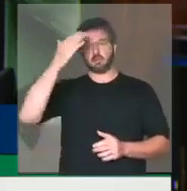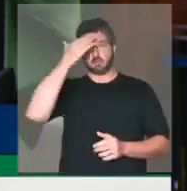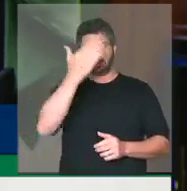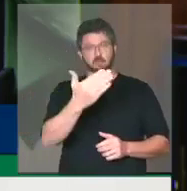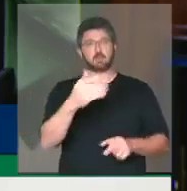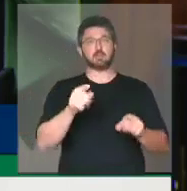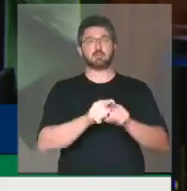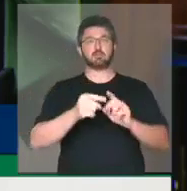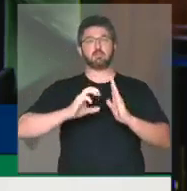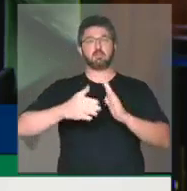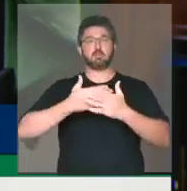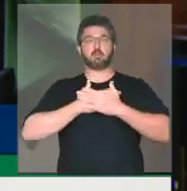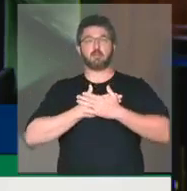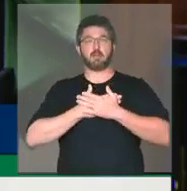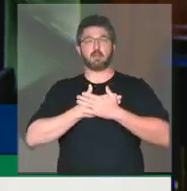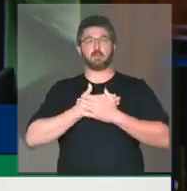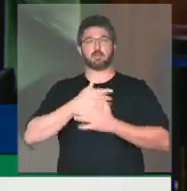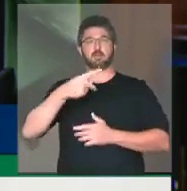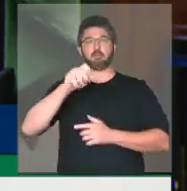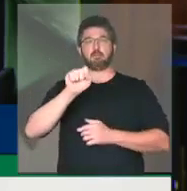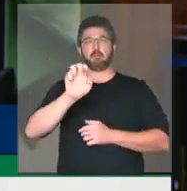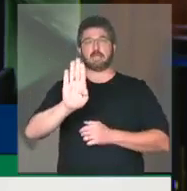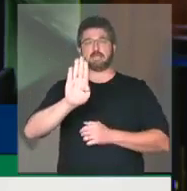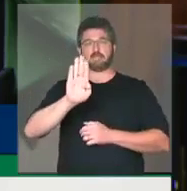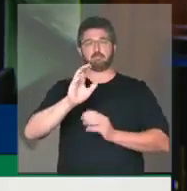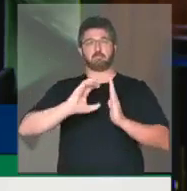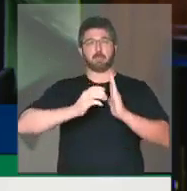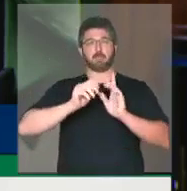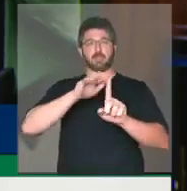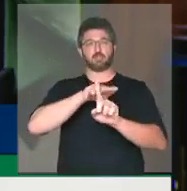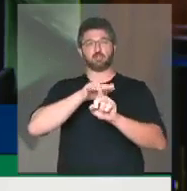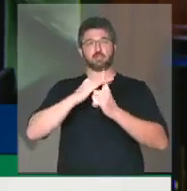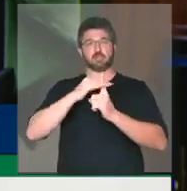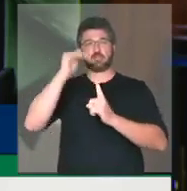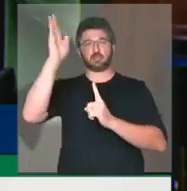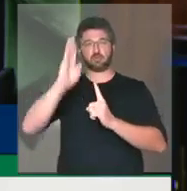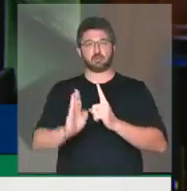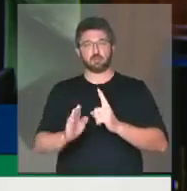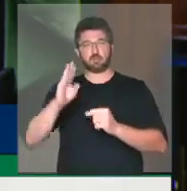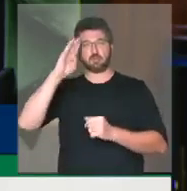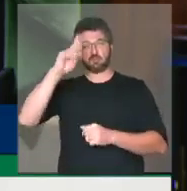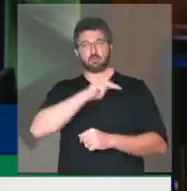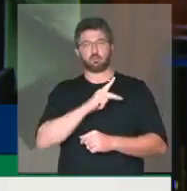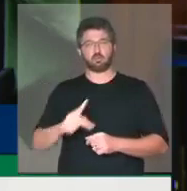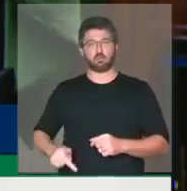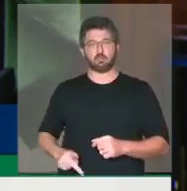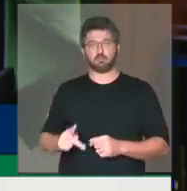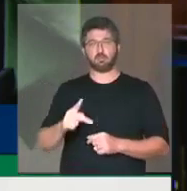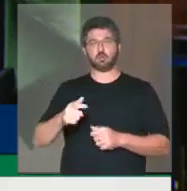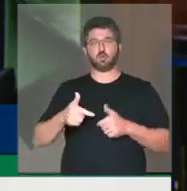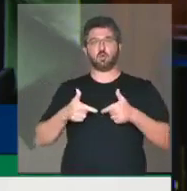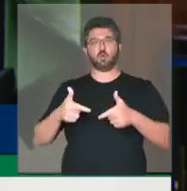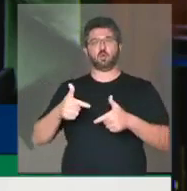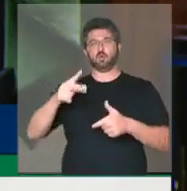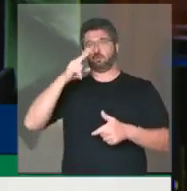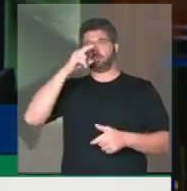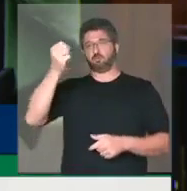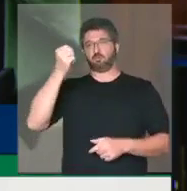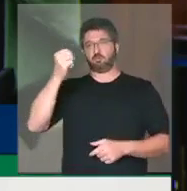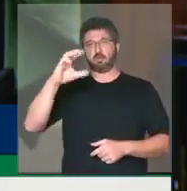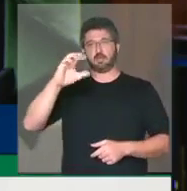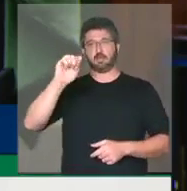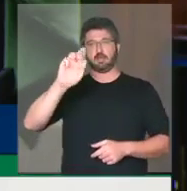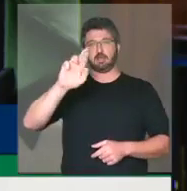meu partido, o Partido Socialista Brasileiro, na pessoa do seu presidente, o militante histórico